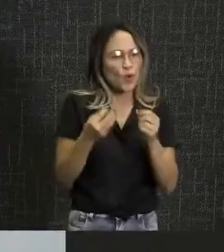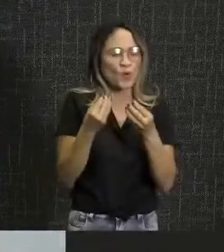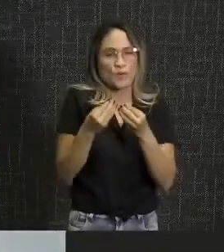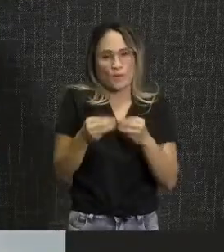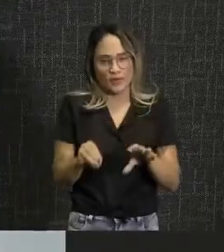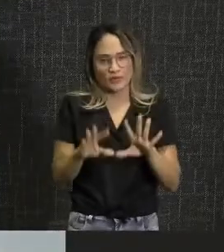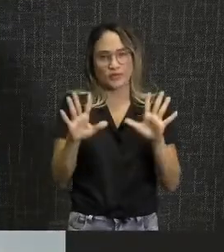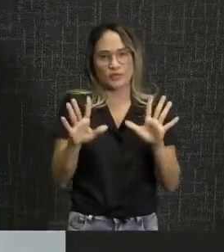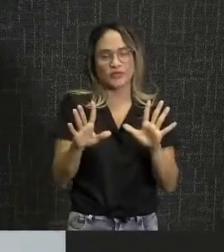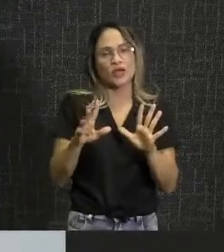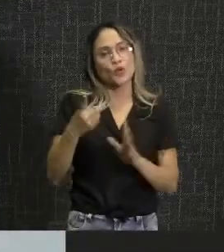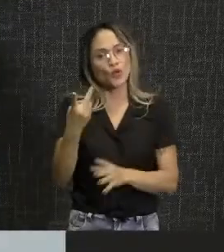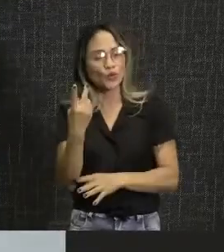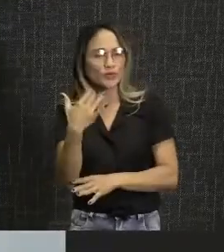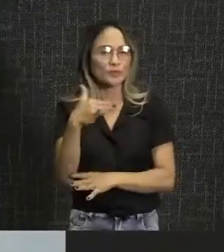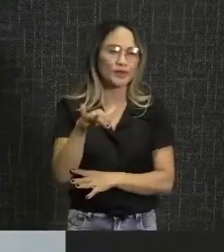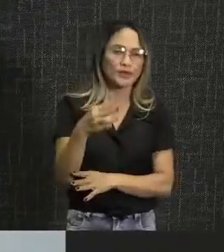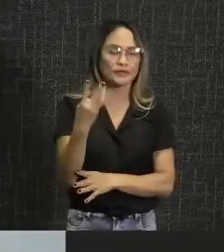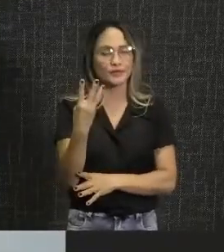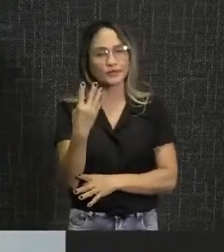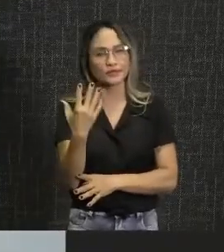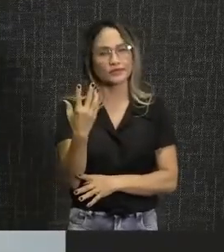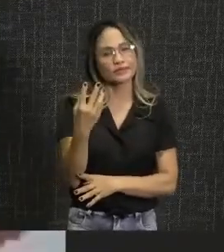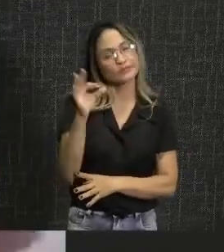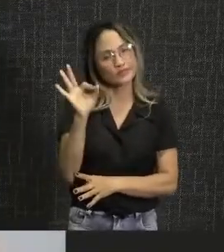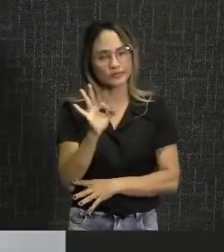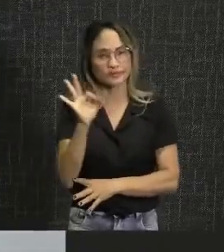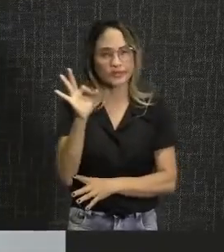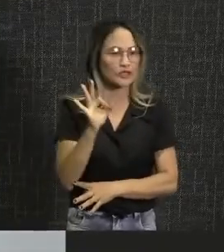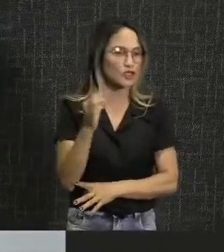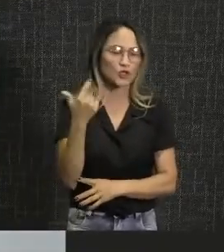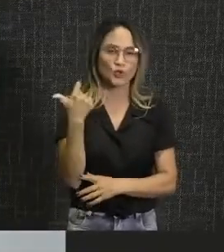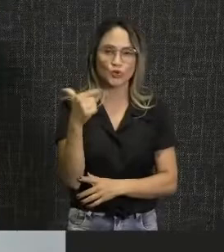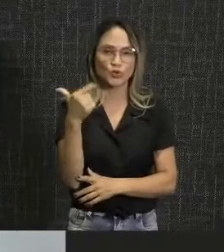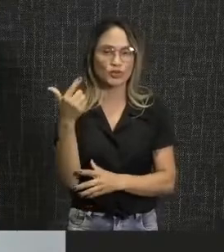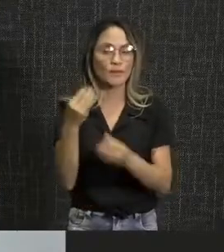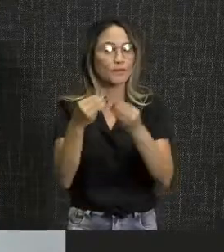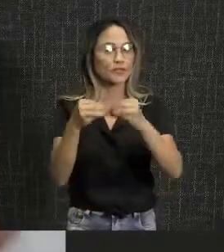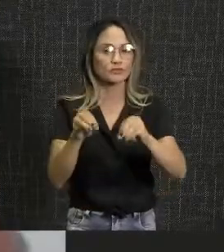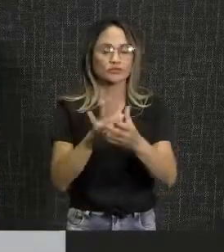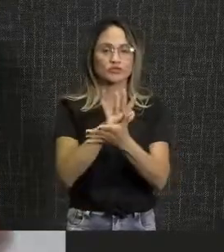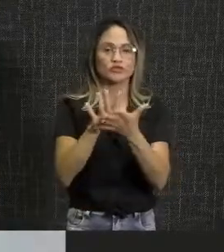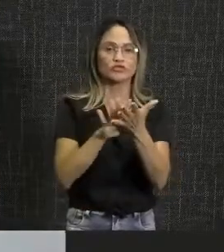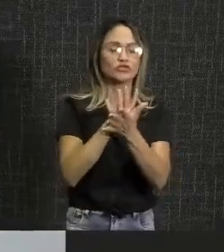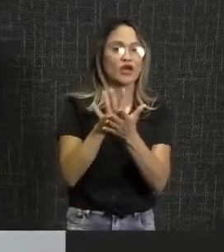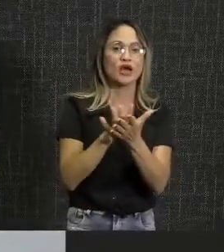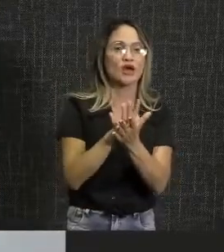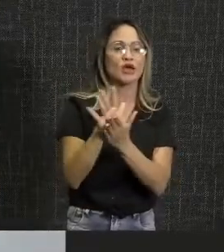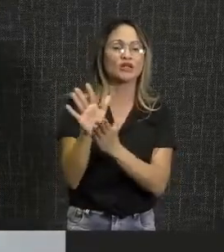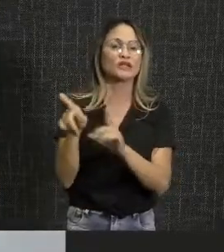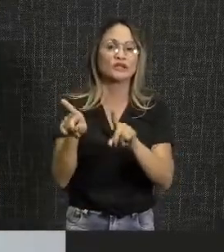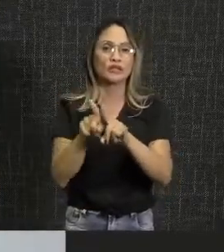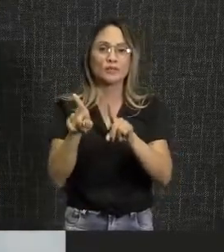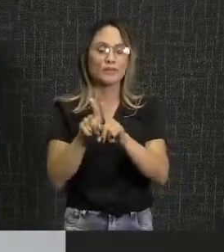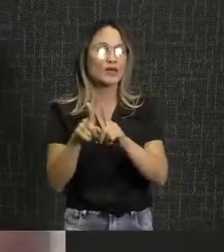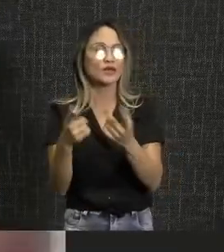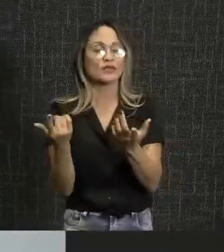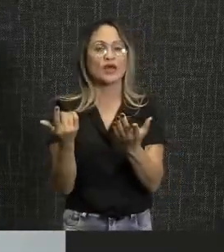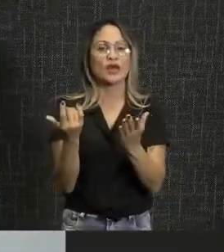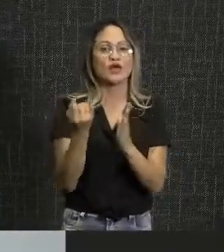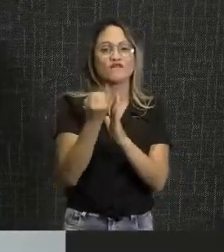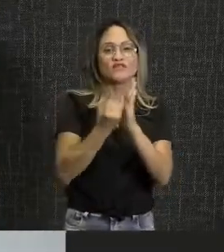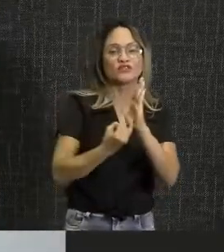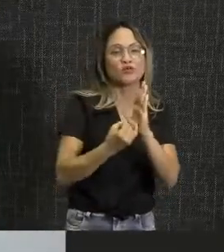2,5%, 3%, a gente não vai ter apagão de nada, não vai ter apagão de infraestrutura, não vai ter inflação. É a